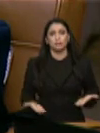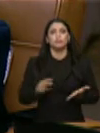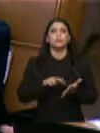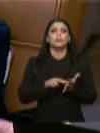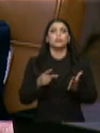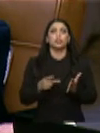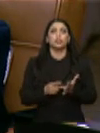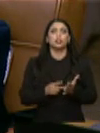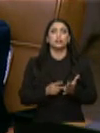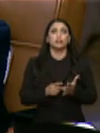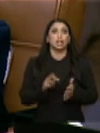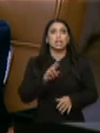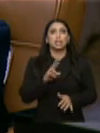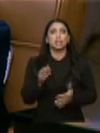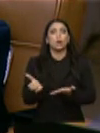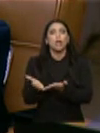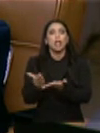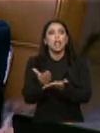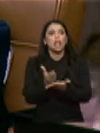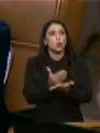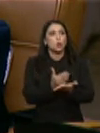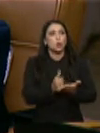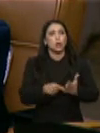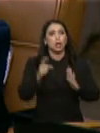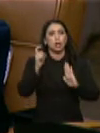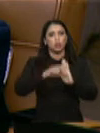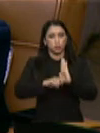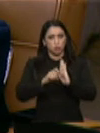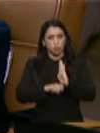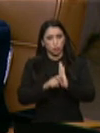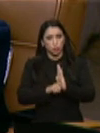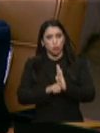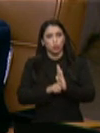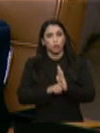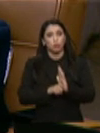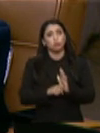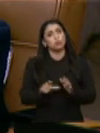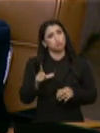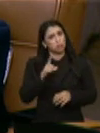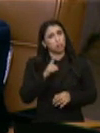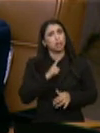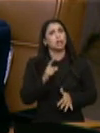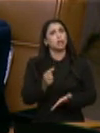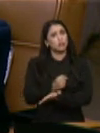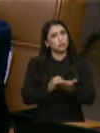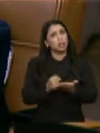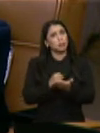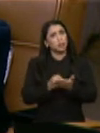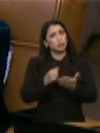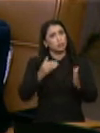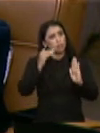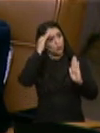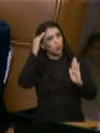dos tributos por parte dos contribuintes tinha fundamento